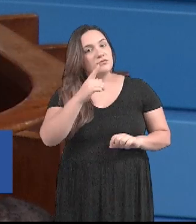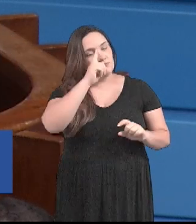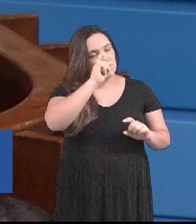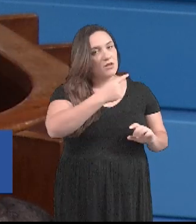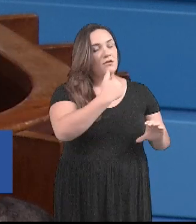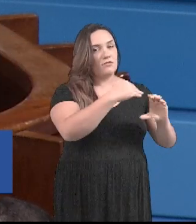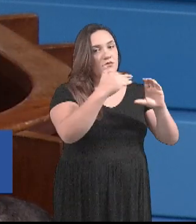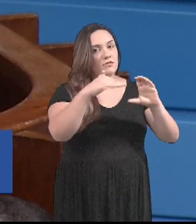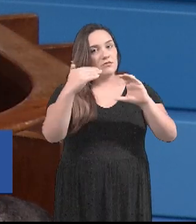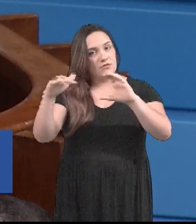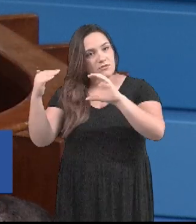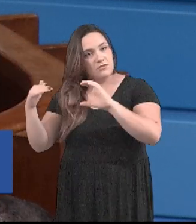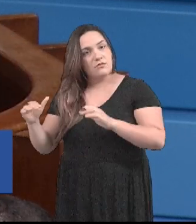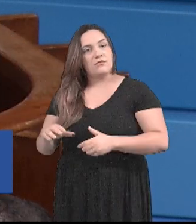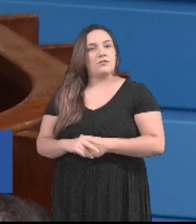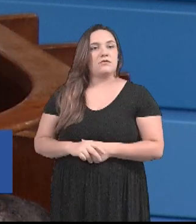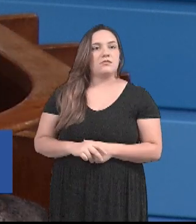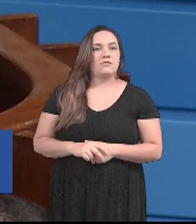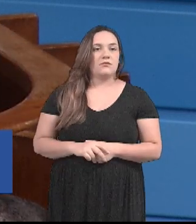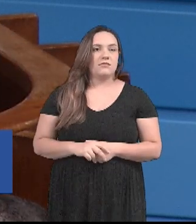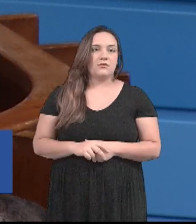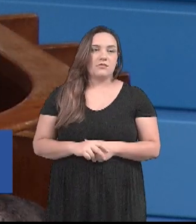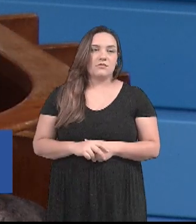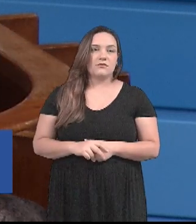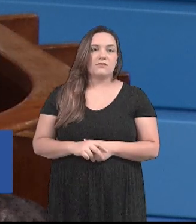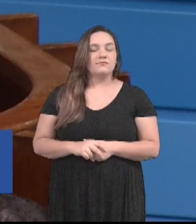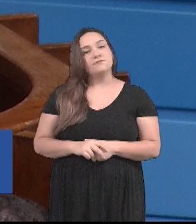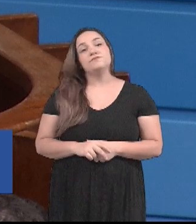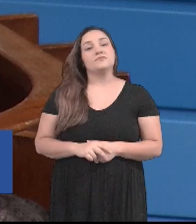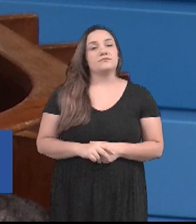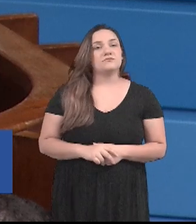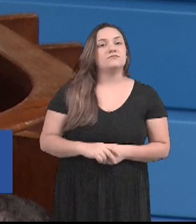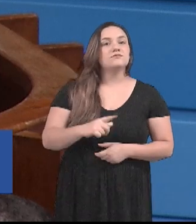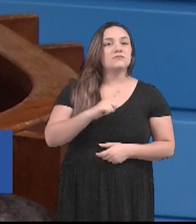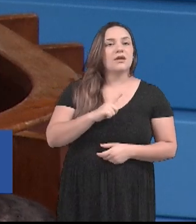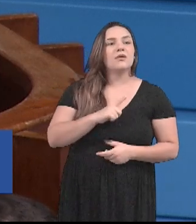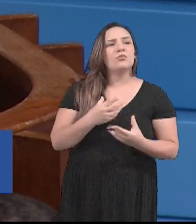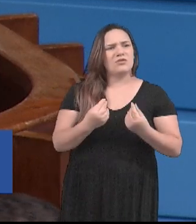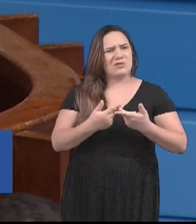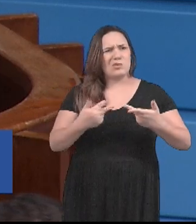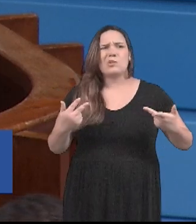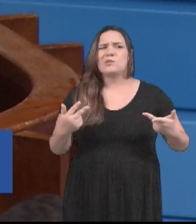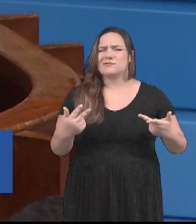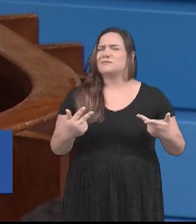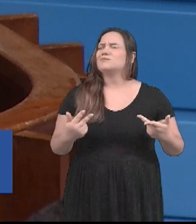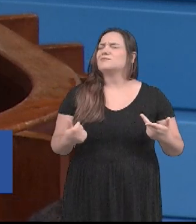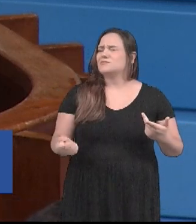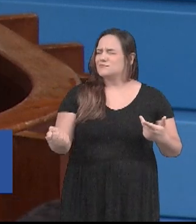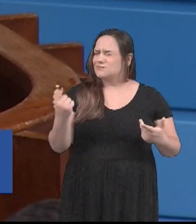deputados, e tem muita coisa intrigante, para não dizer também